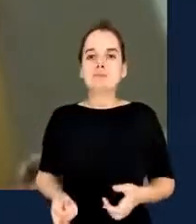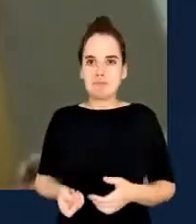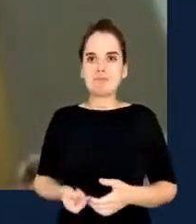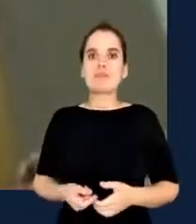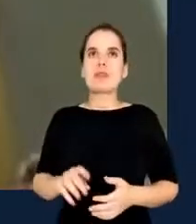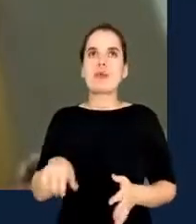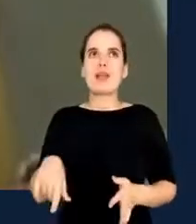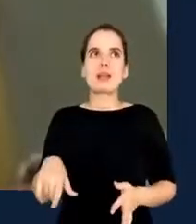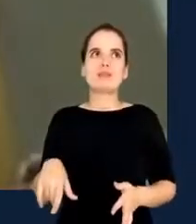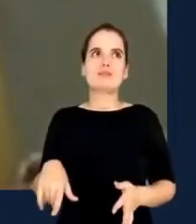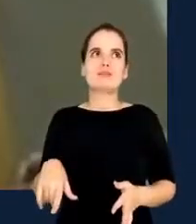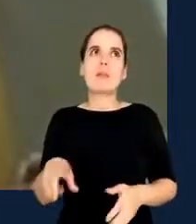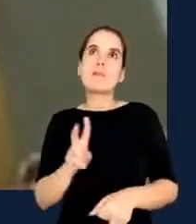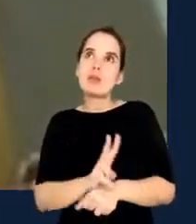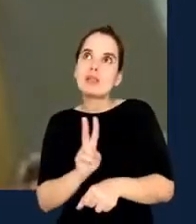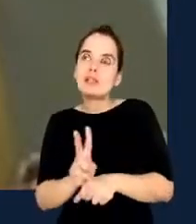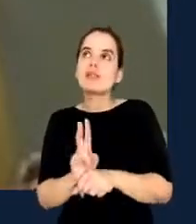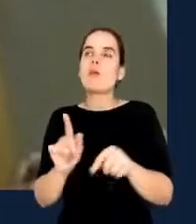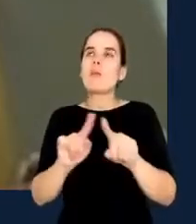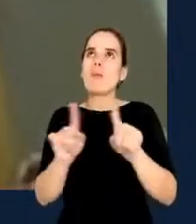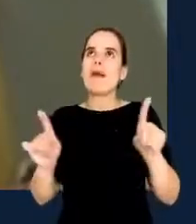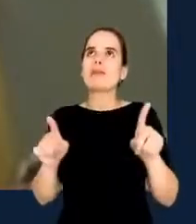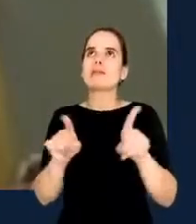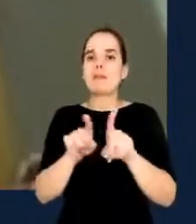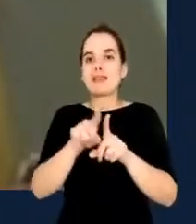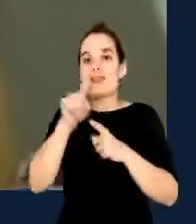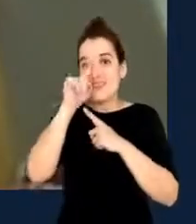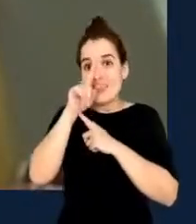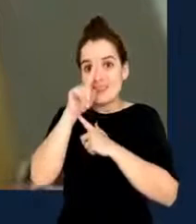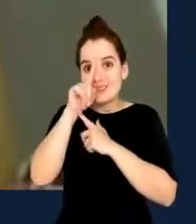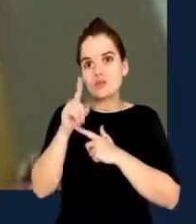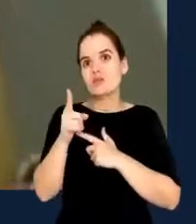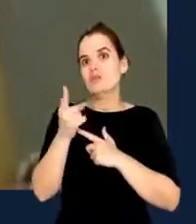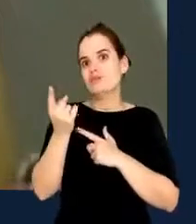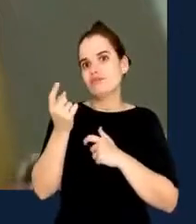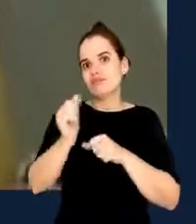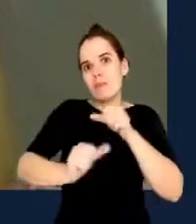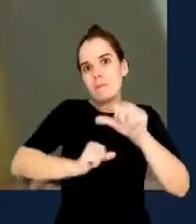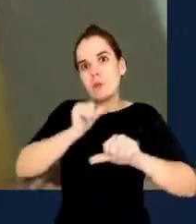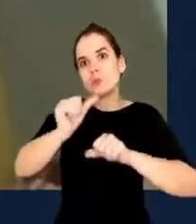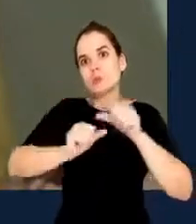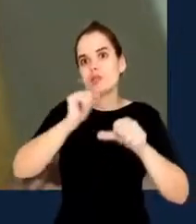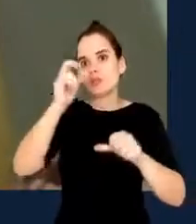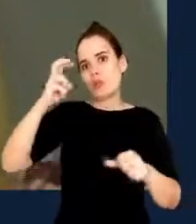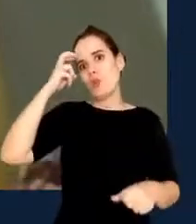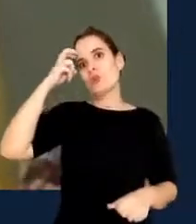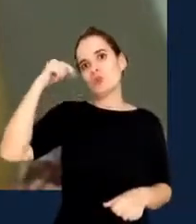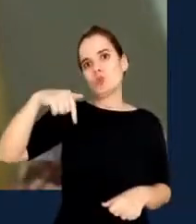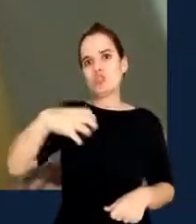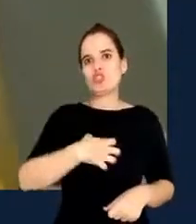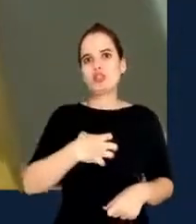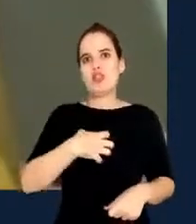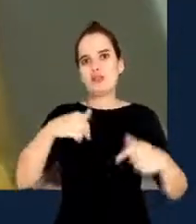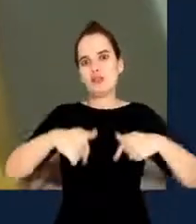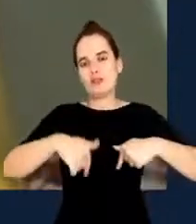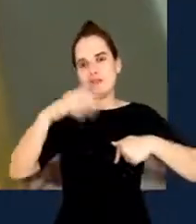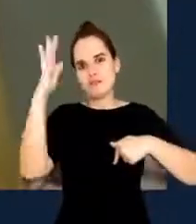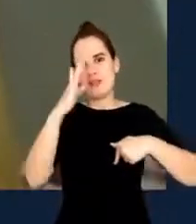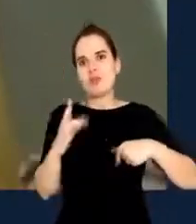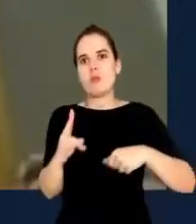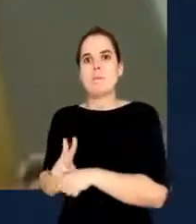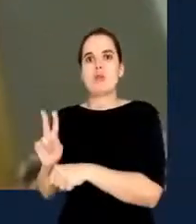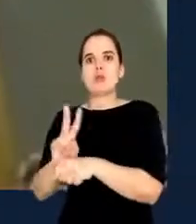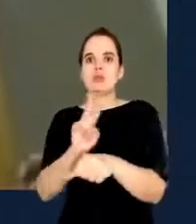coloca ou seja mais uma questão dessa mudança de Cultura colocar uma em fazer a como a gente protege como a gente